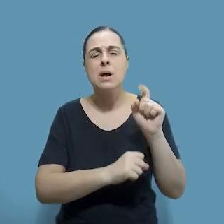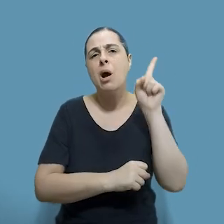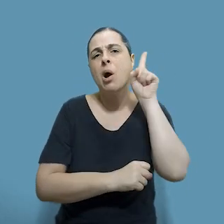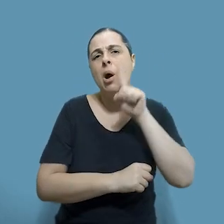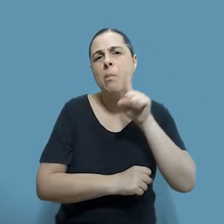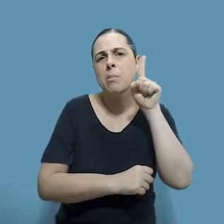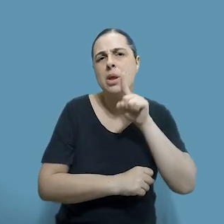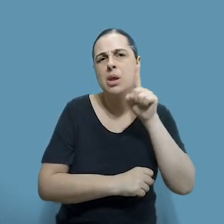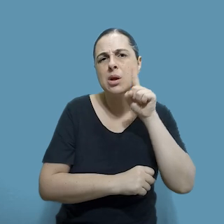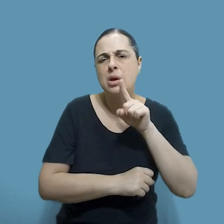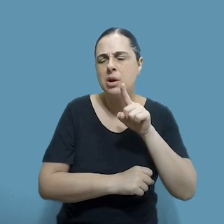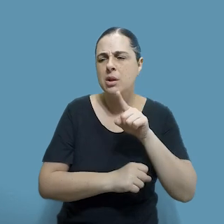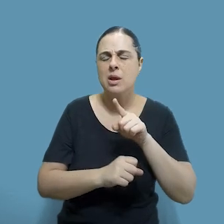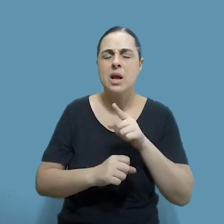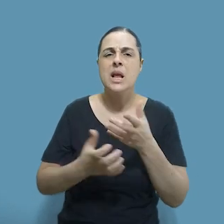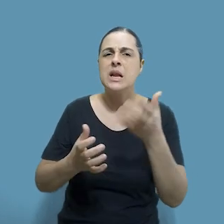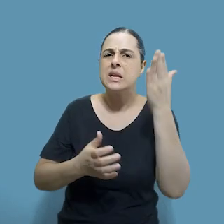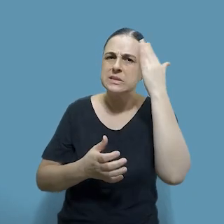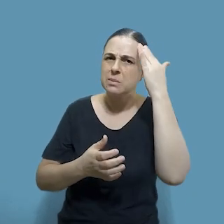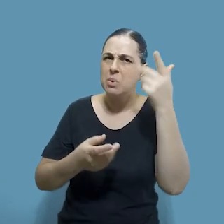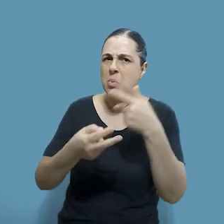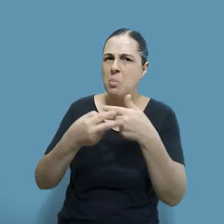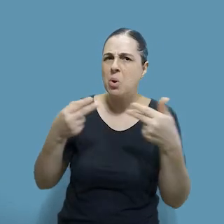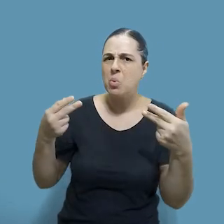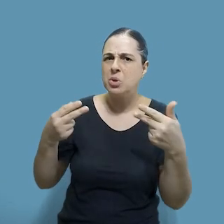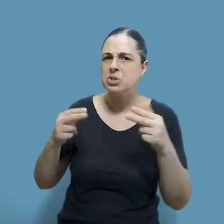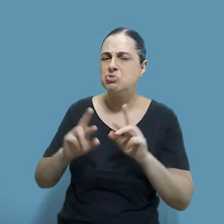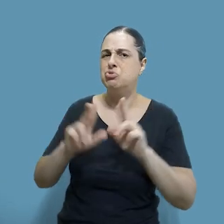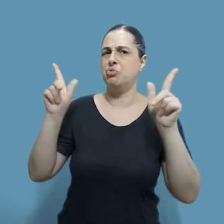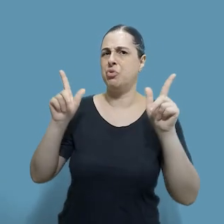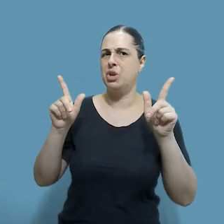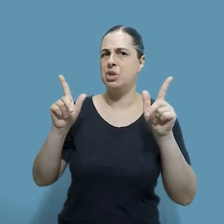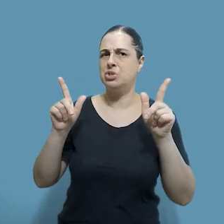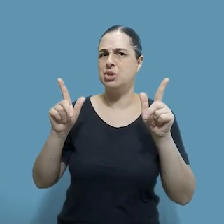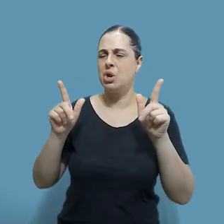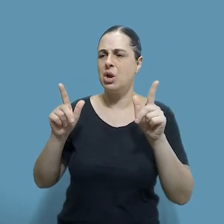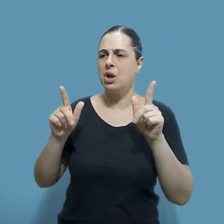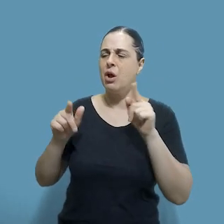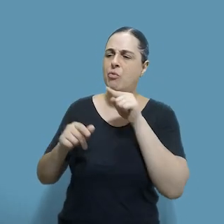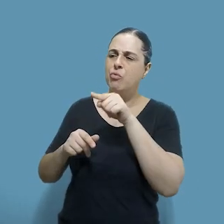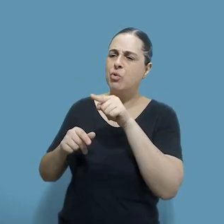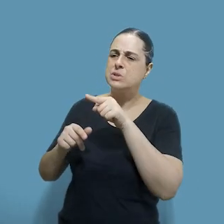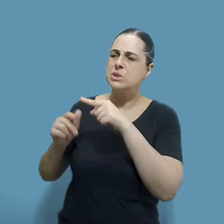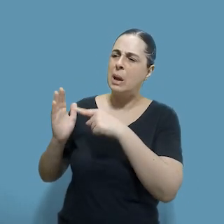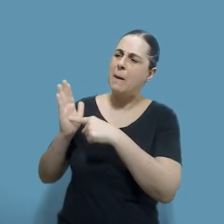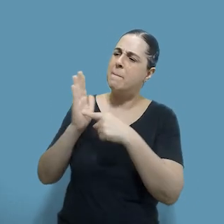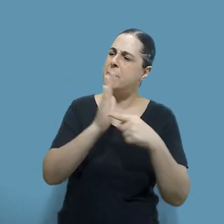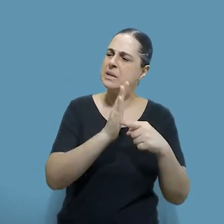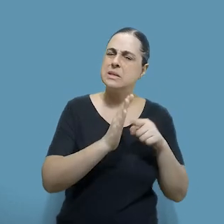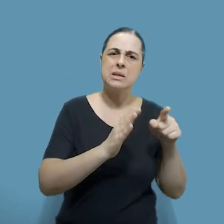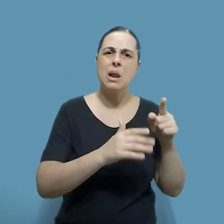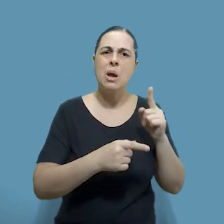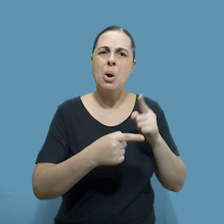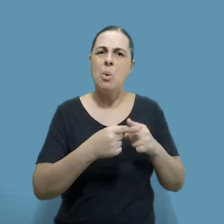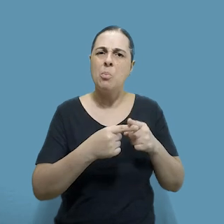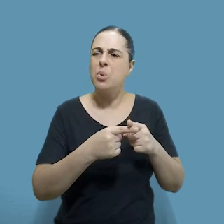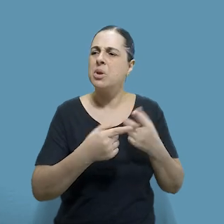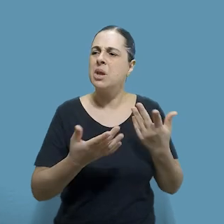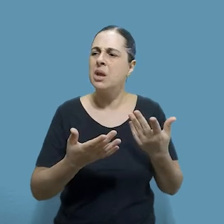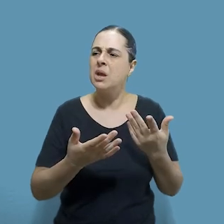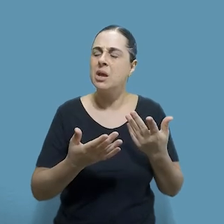tua pesquisa dos cegos? Por que você não apresenta para eles? Tem um nome estranho, Ashoka,